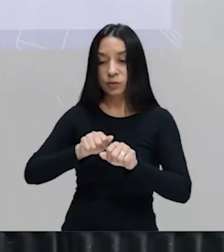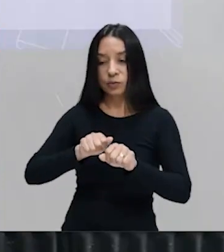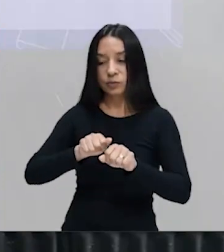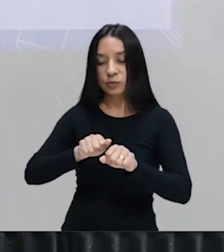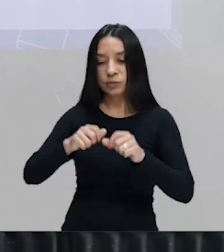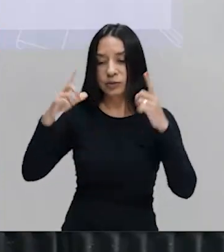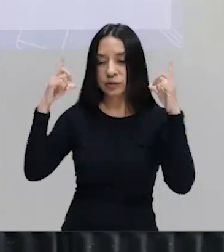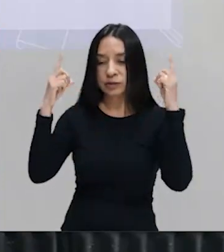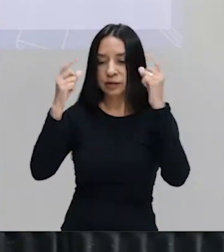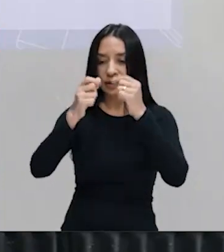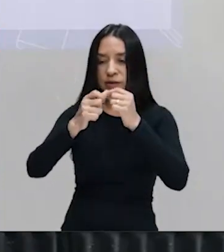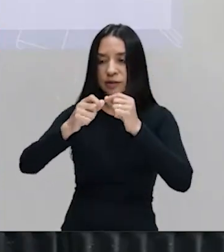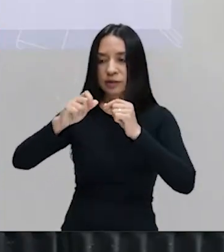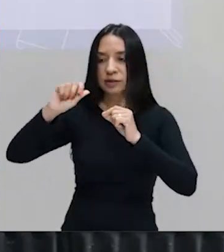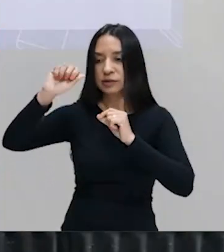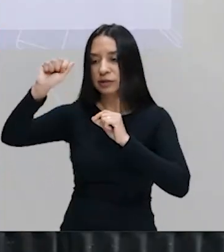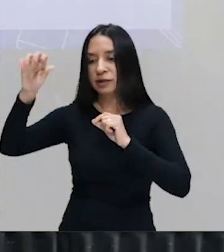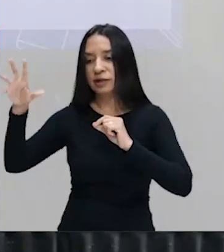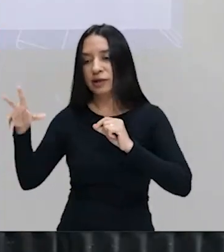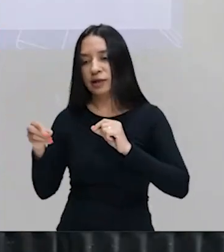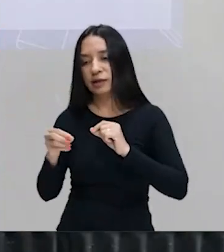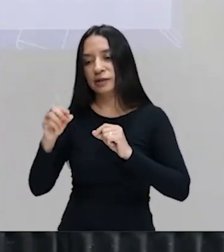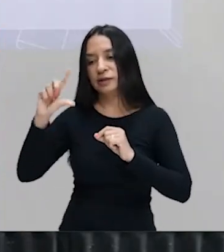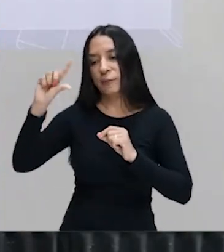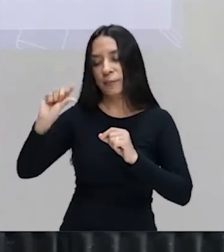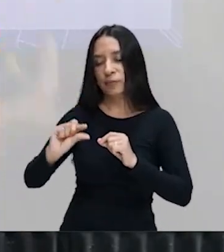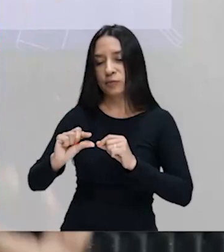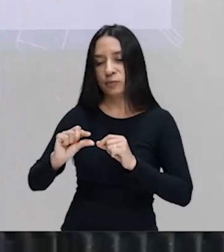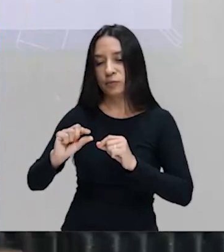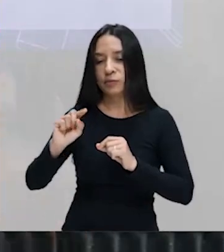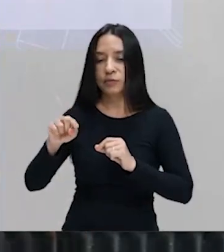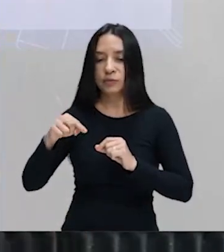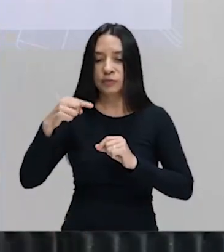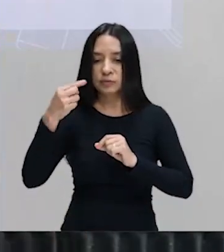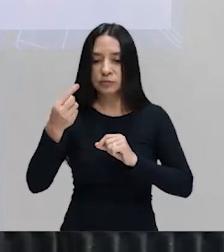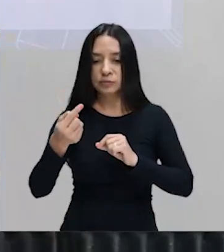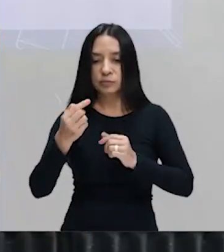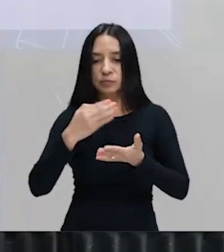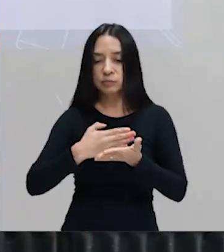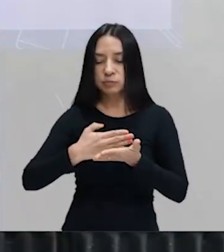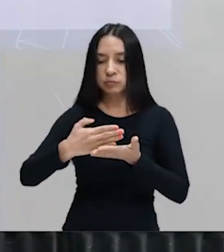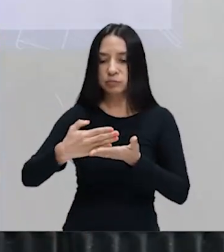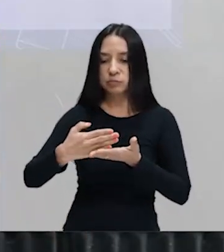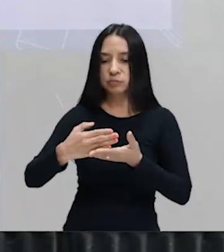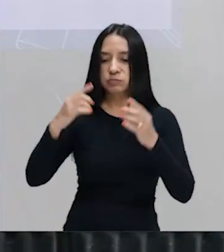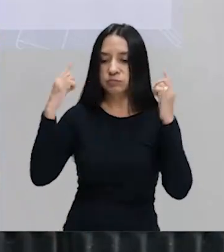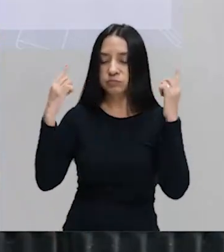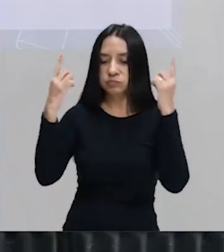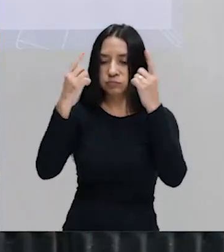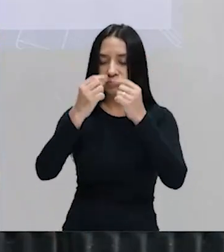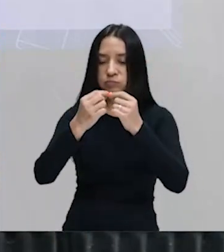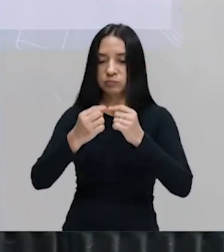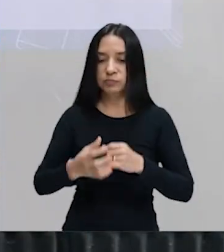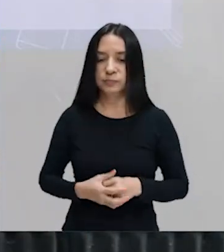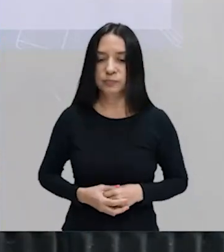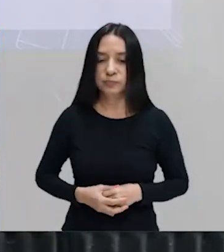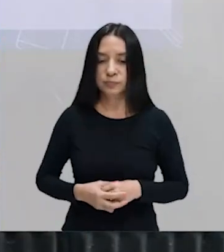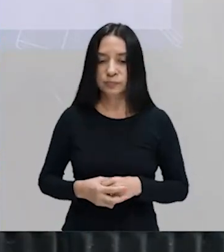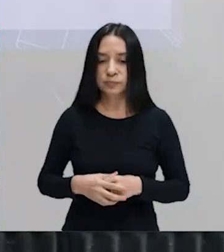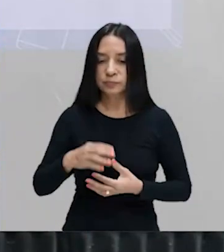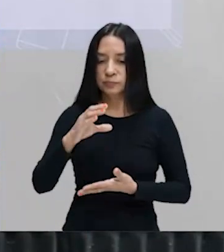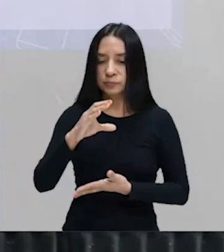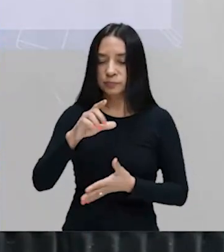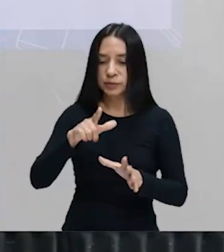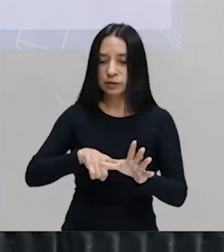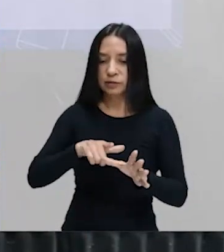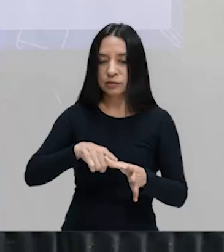Menor, tá? Depois ela passa necessariamente a Hélade ou a Grécia. Letra C, o caso da